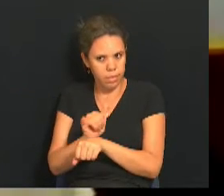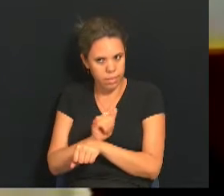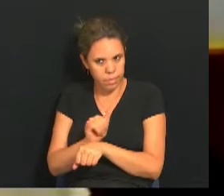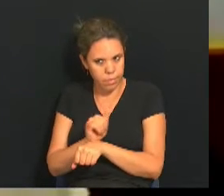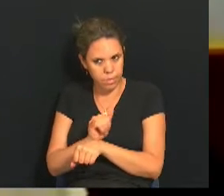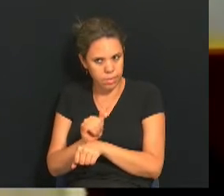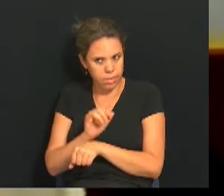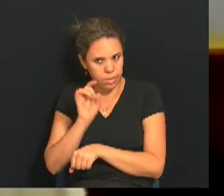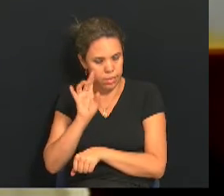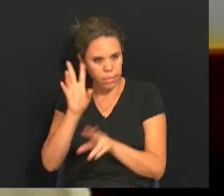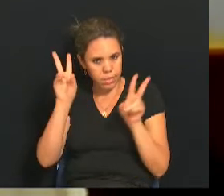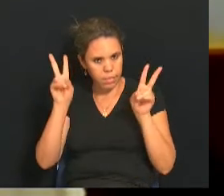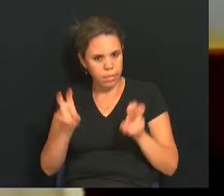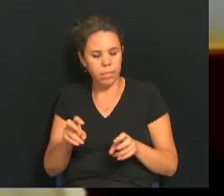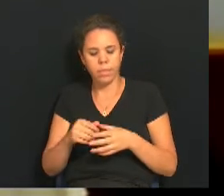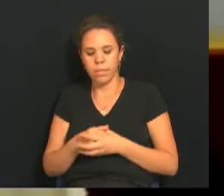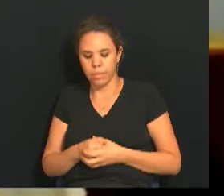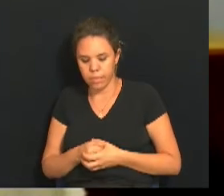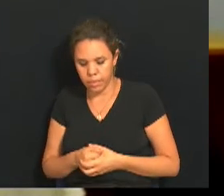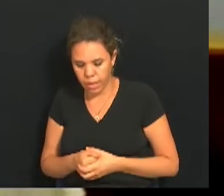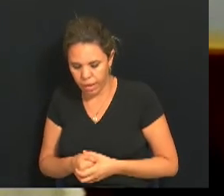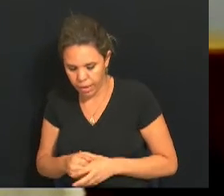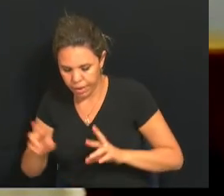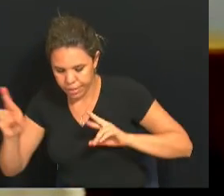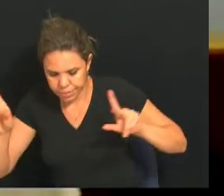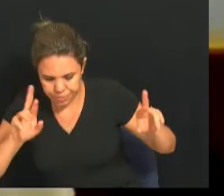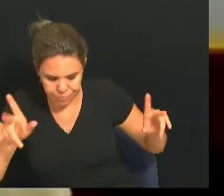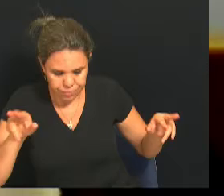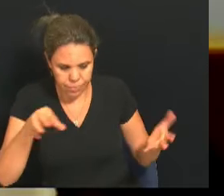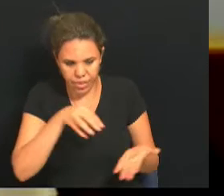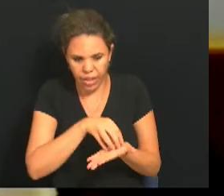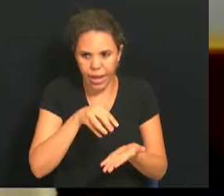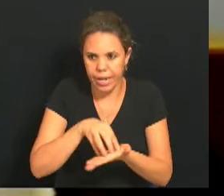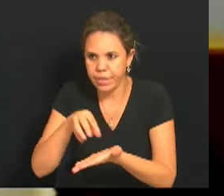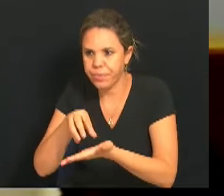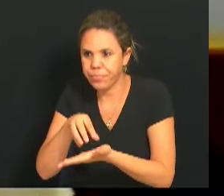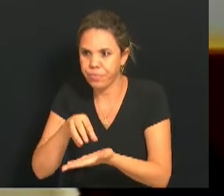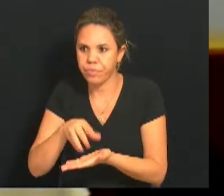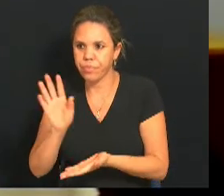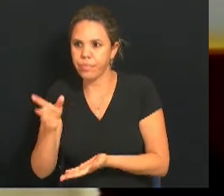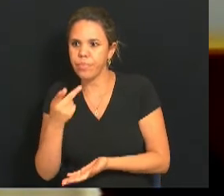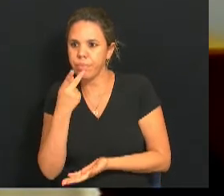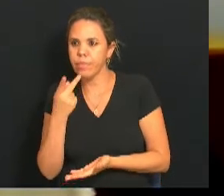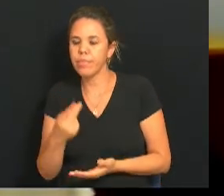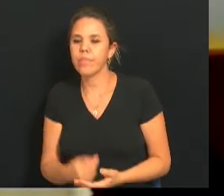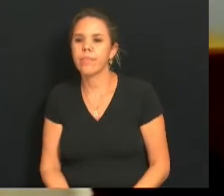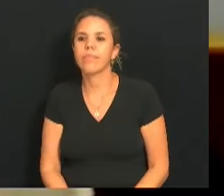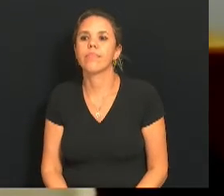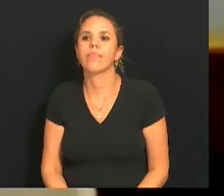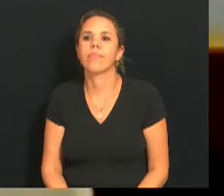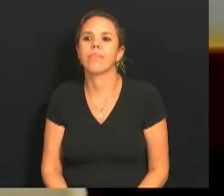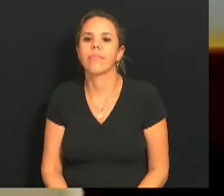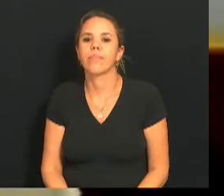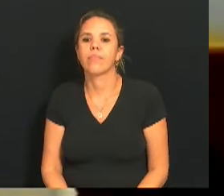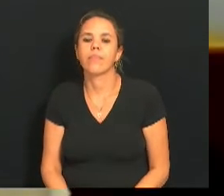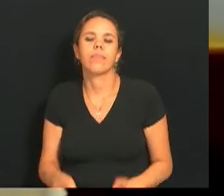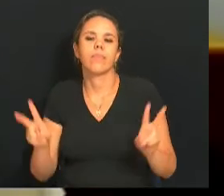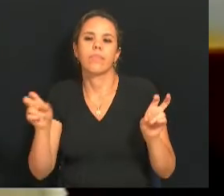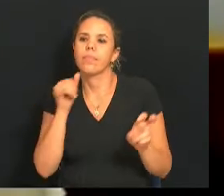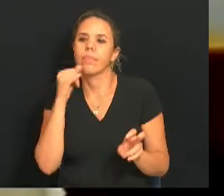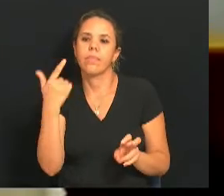uma relação desses diferentes órgãos, aí, alguns que eu já citei, mas não trata das